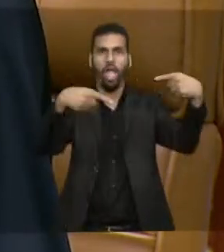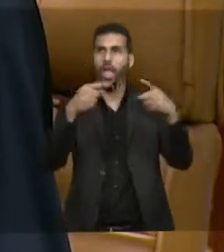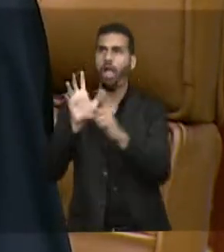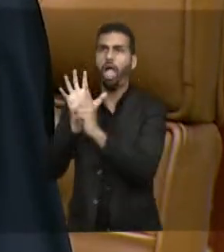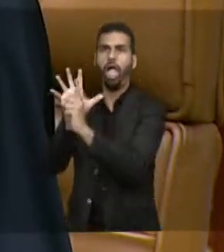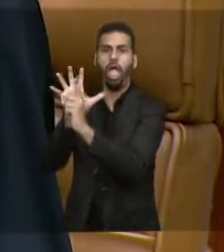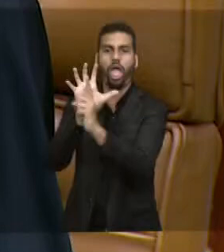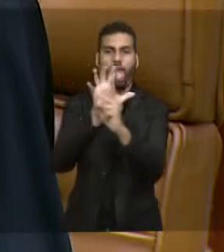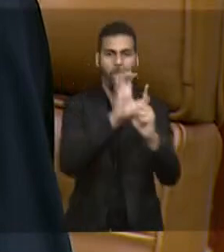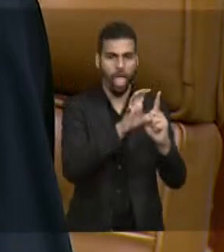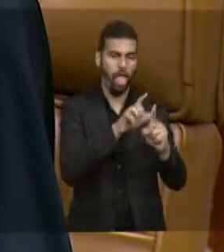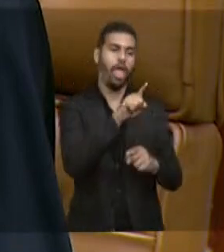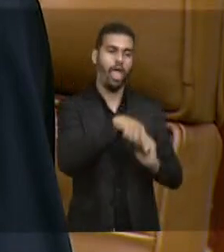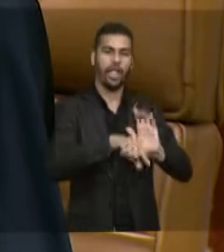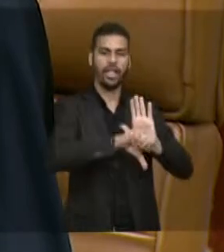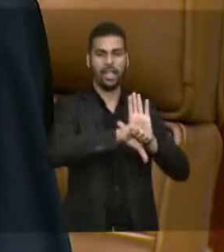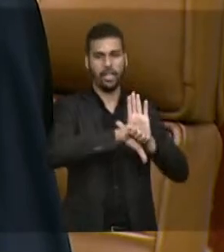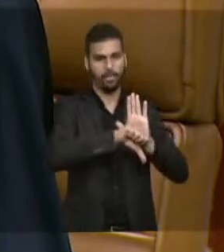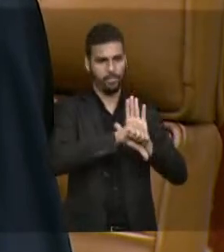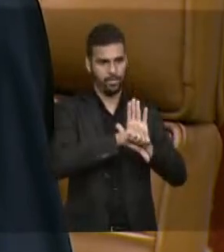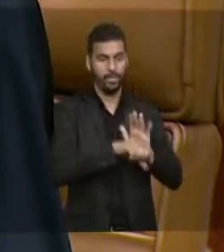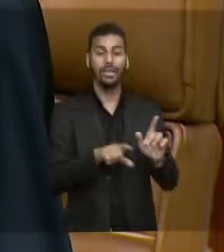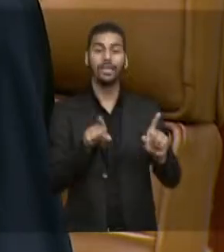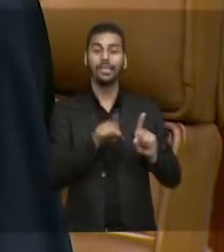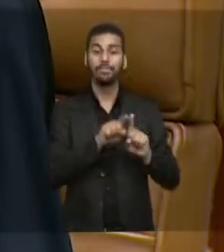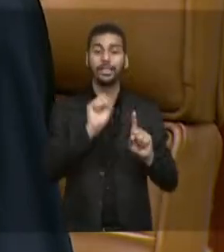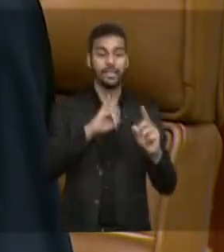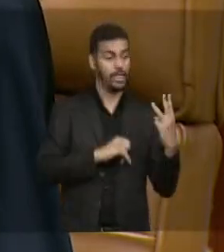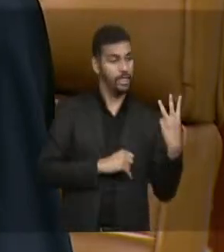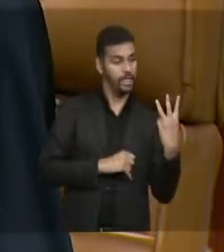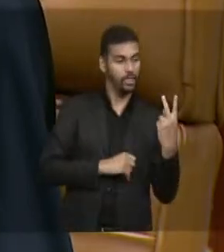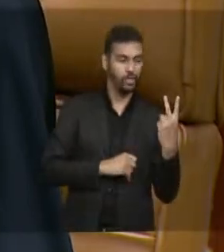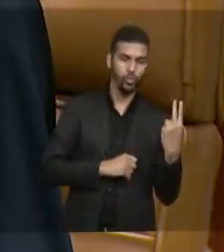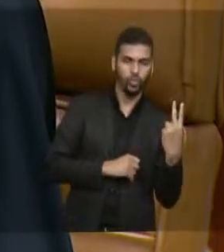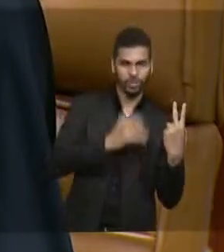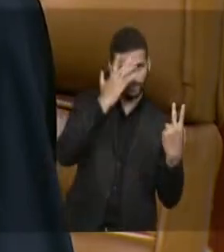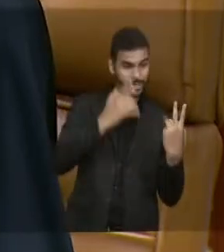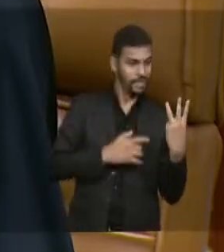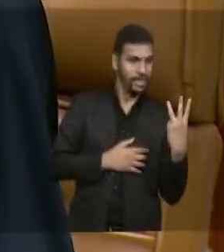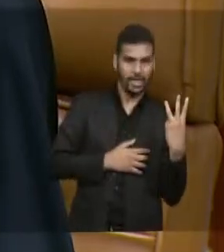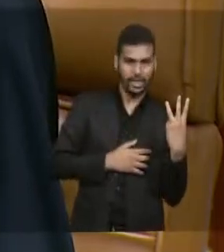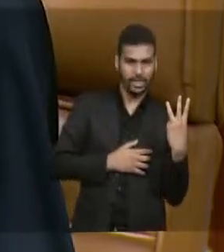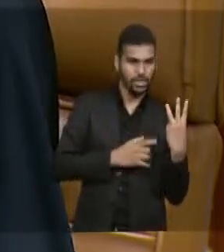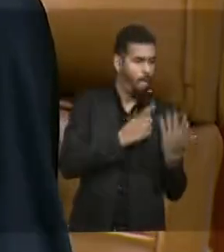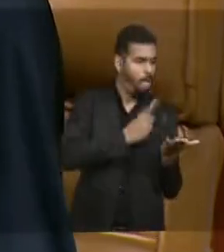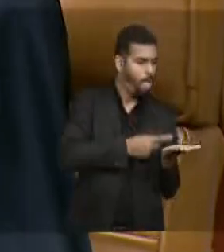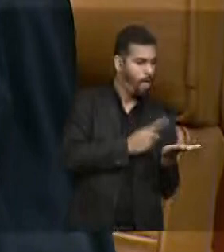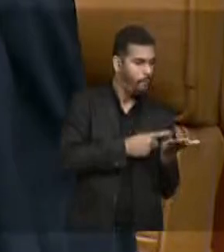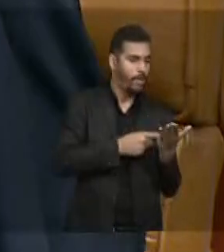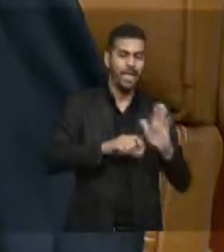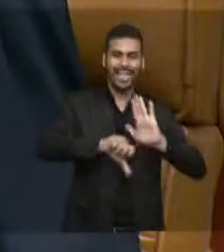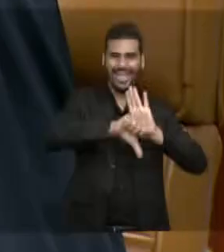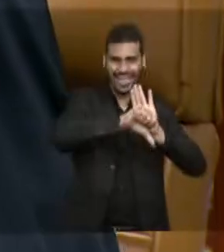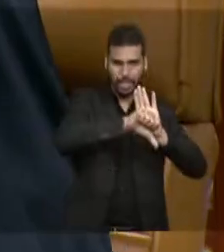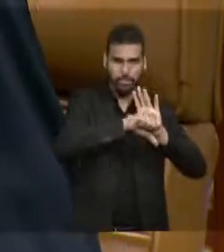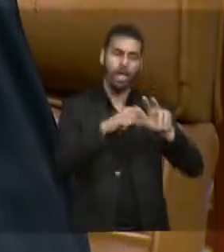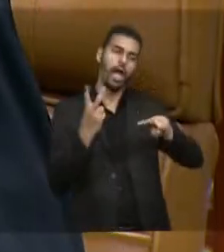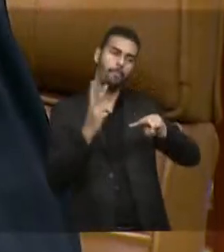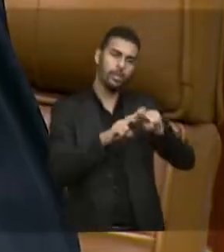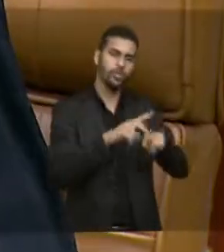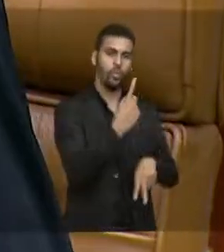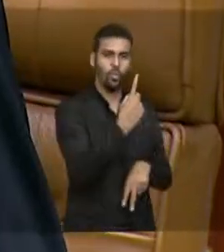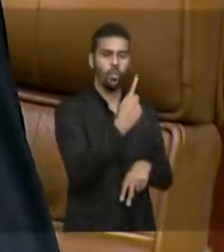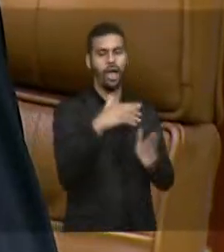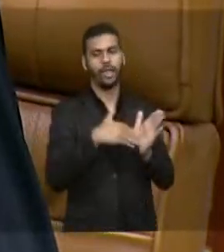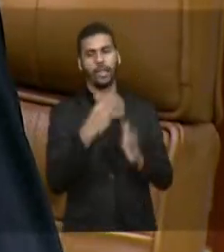criminosa sociedade ou mais pessoas para o fim específico de cometer crimes reclusão é de um a três